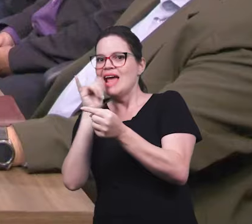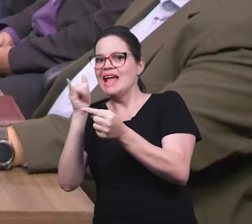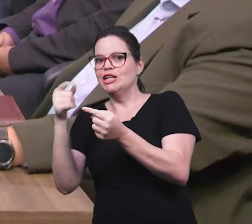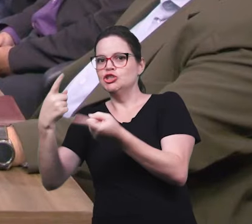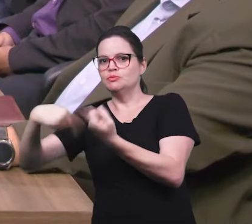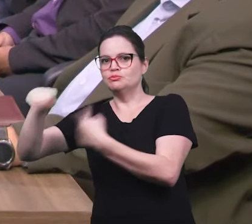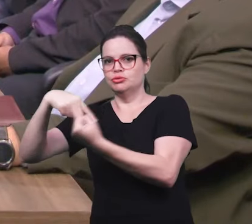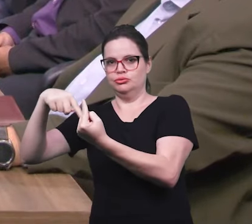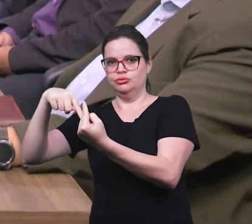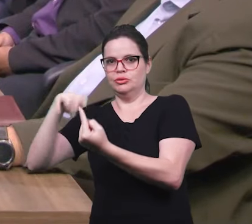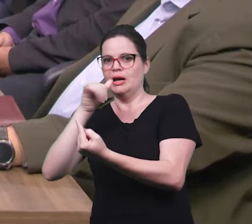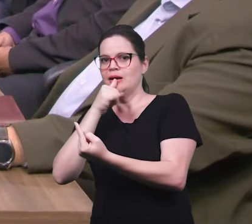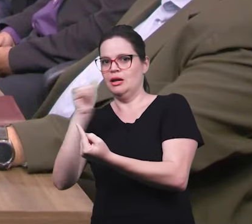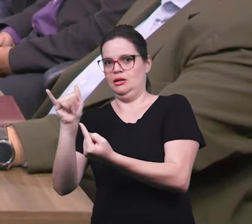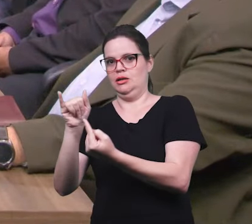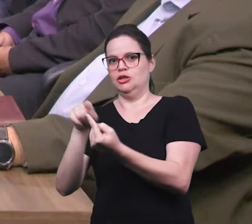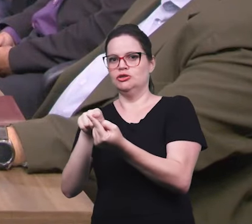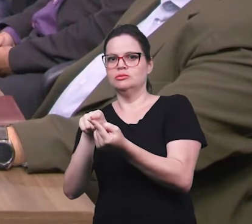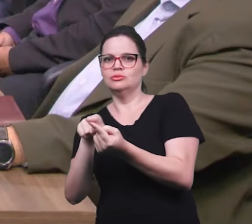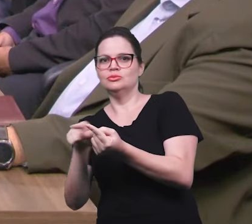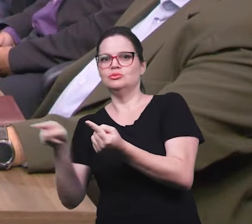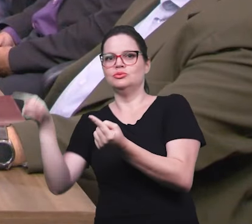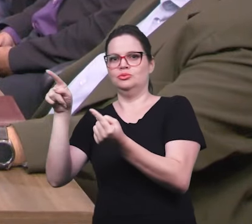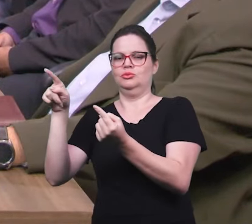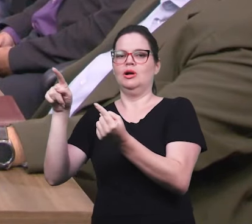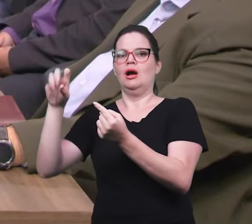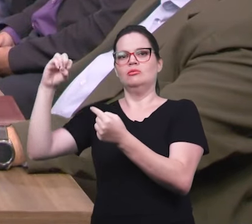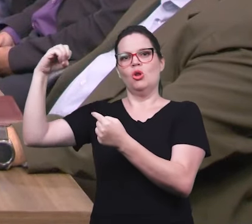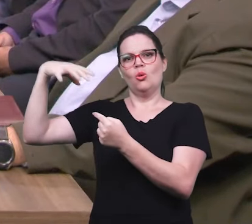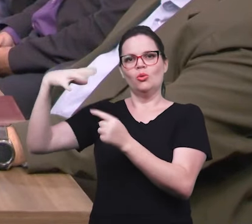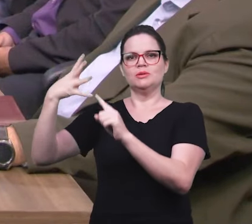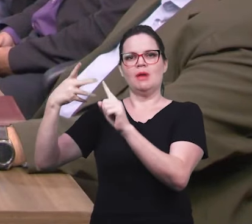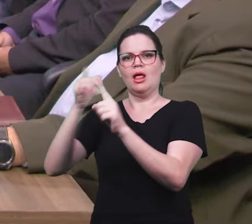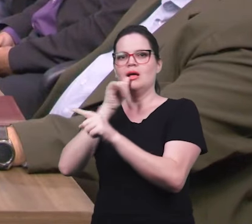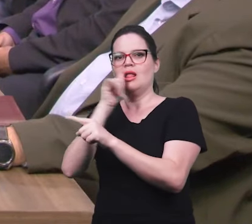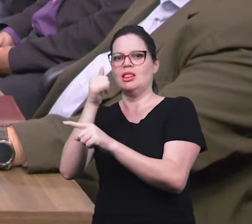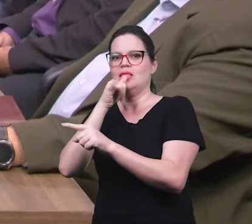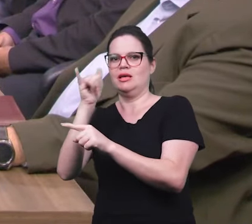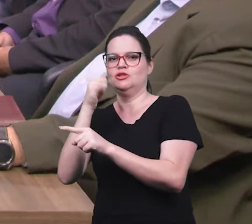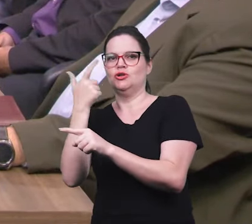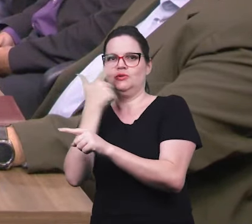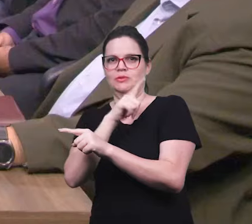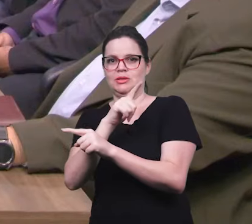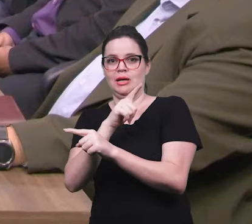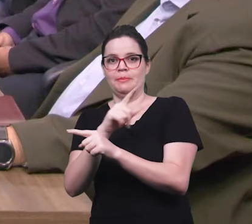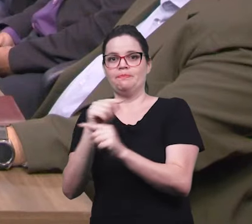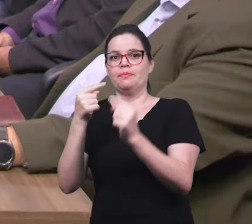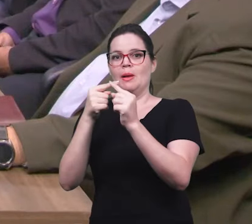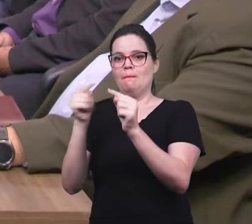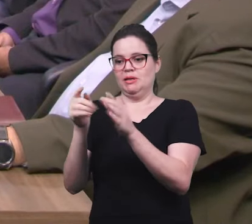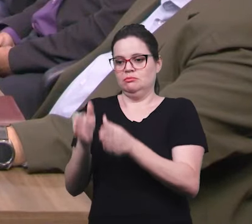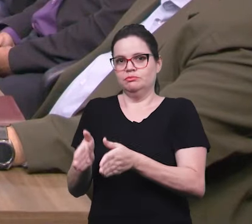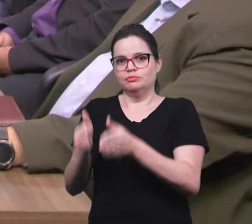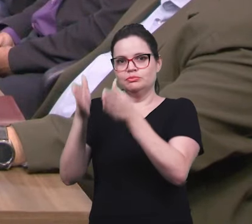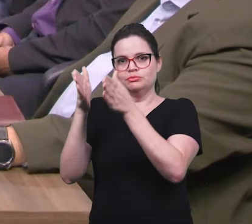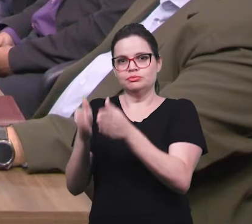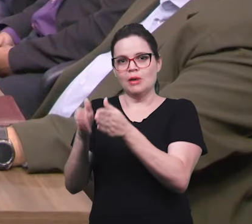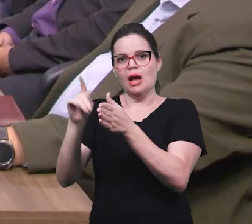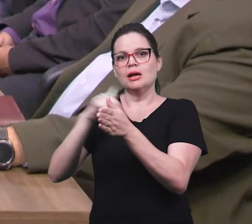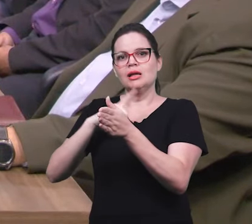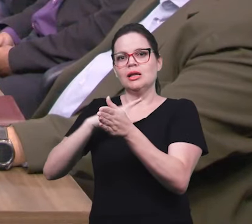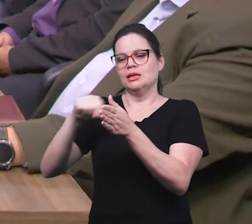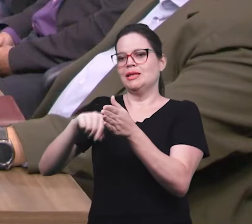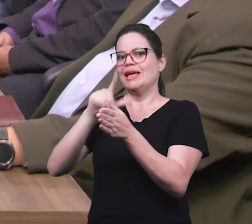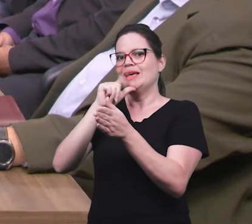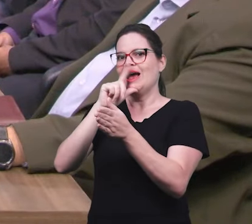água, esse vapor, ela condensa aqui no condensador, trocando o calor com a água que está vindo do meio externo, pode ser de um corpo d'água, de um lago,